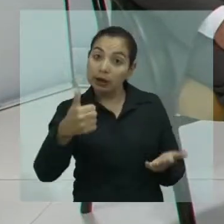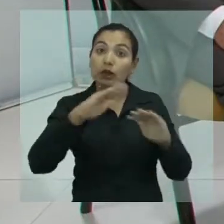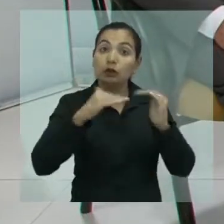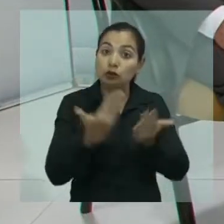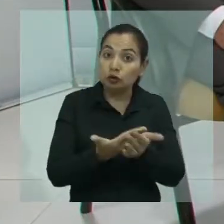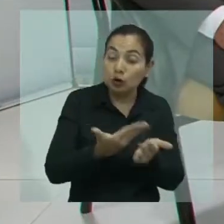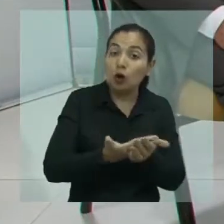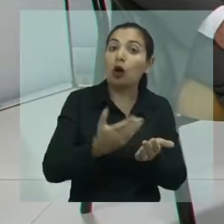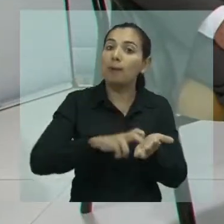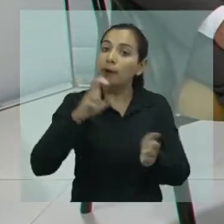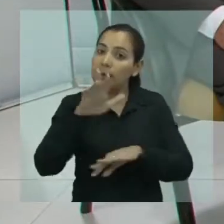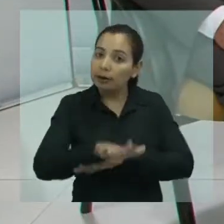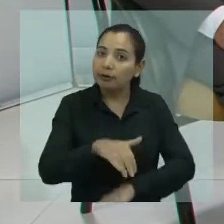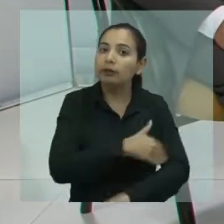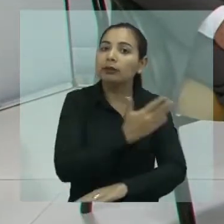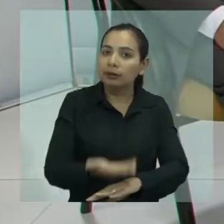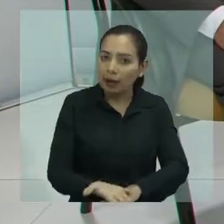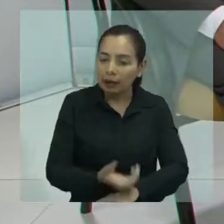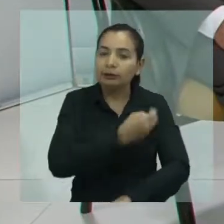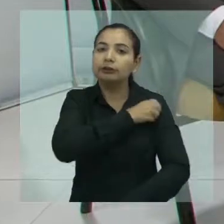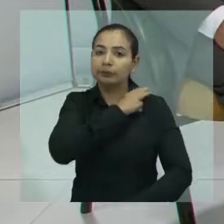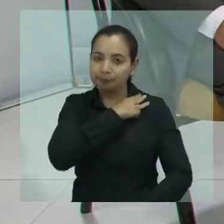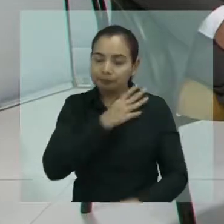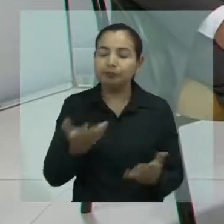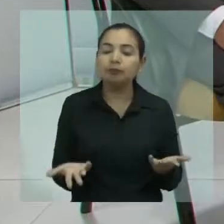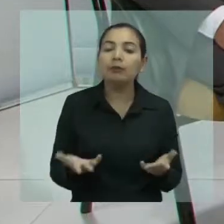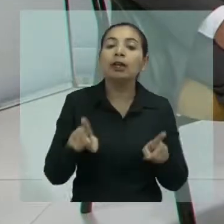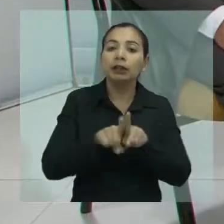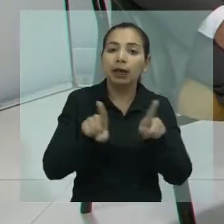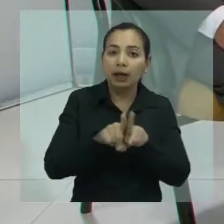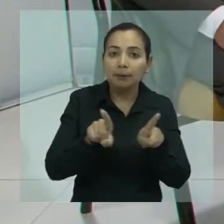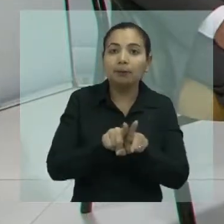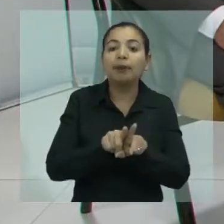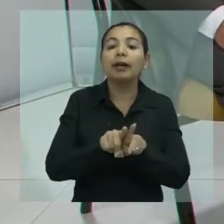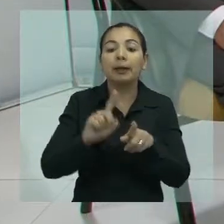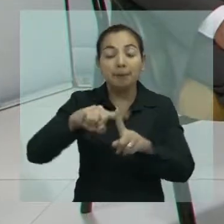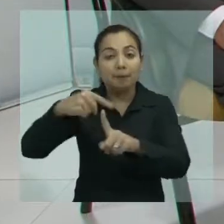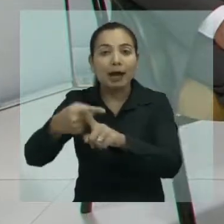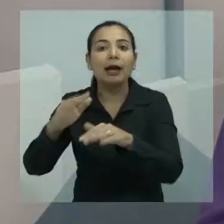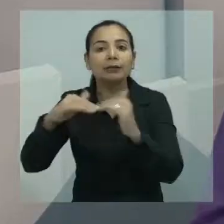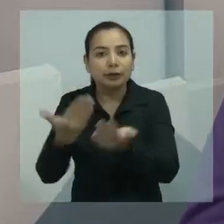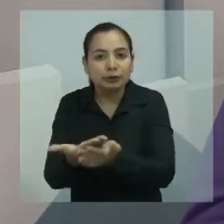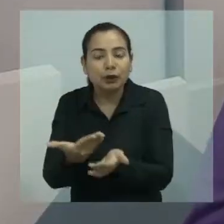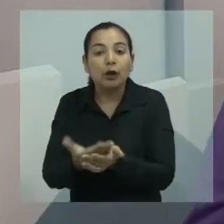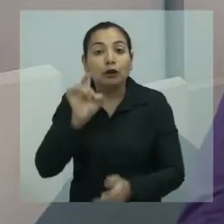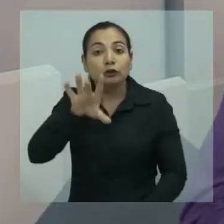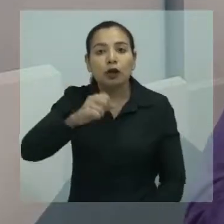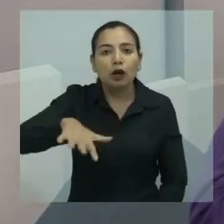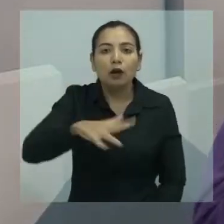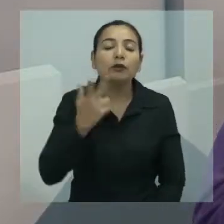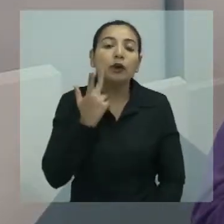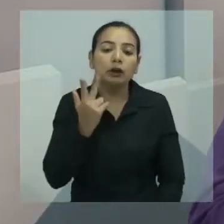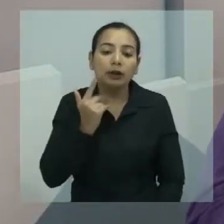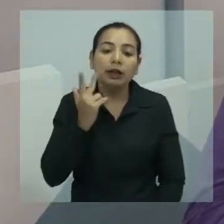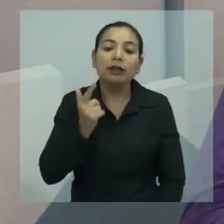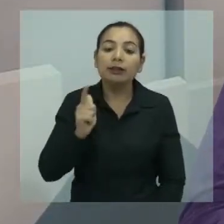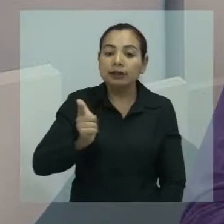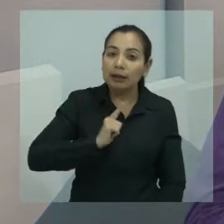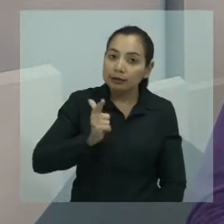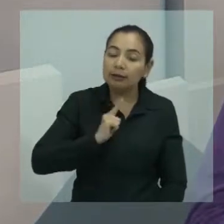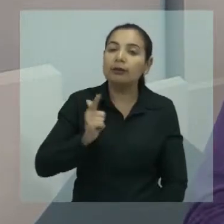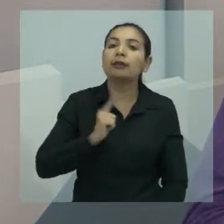a gente hoje aqui tem um número diferenciado, a gente já tem, por exemplo, 41 escolas funcionando em tempo integral para o ensino médio e mais